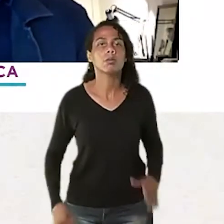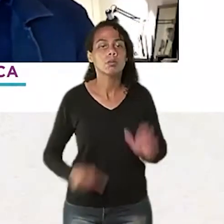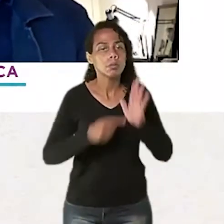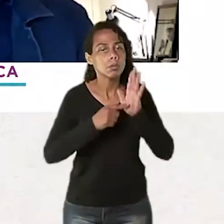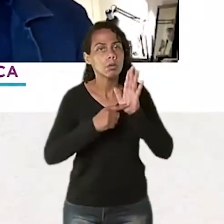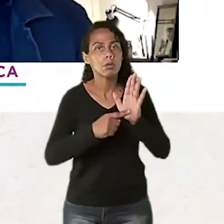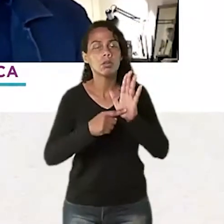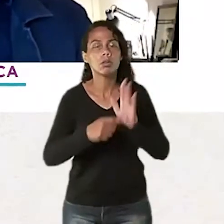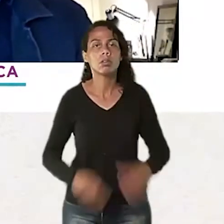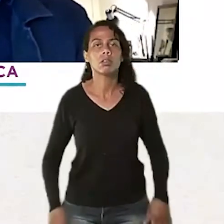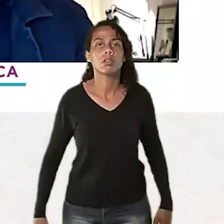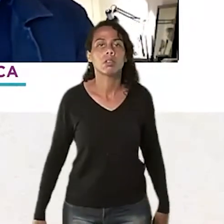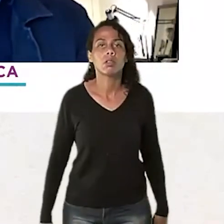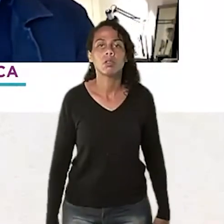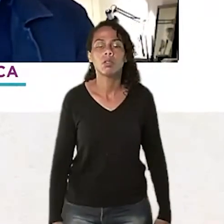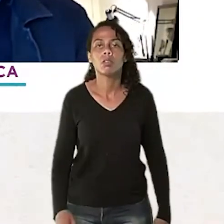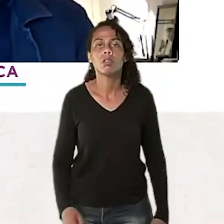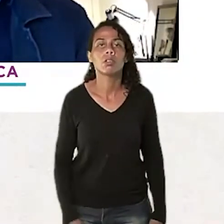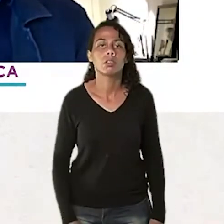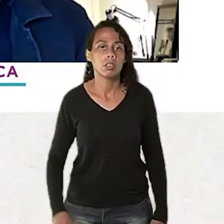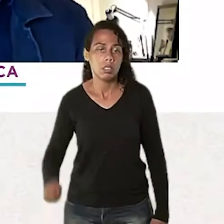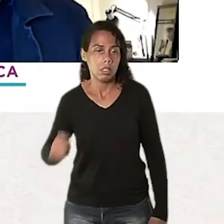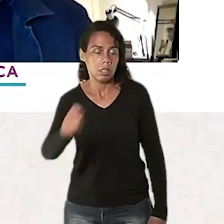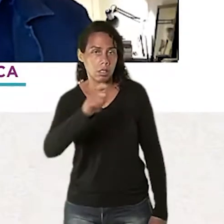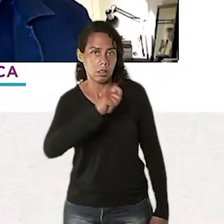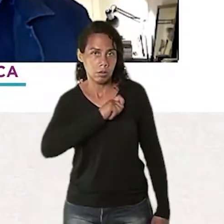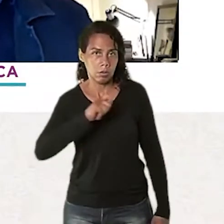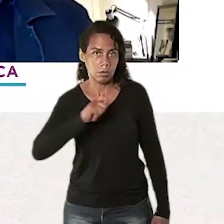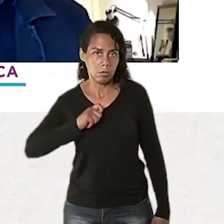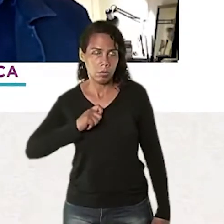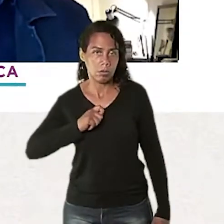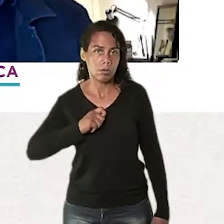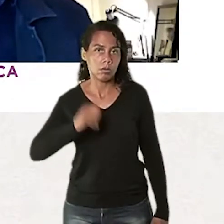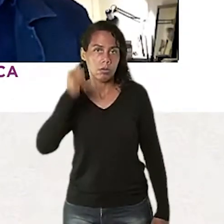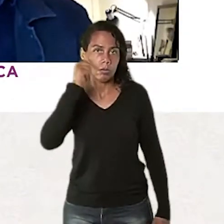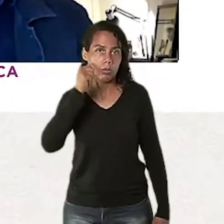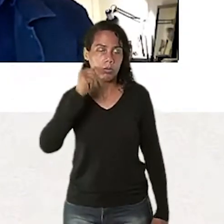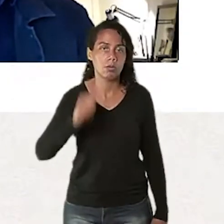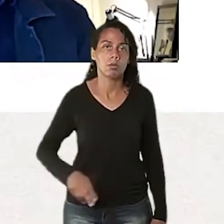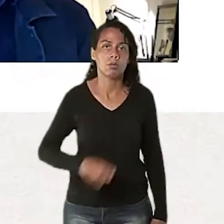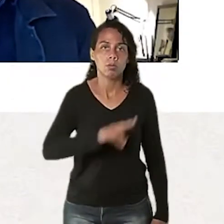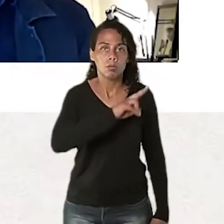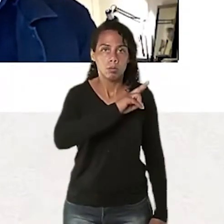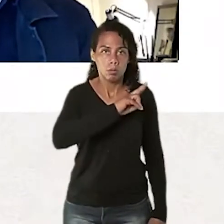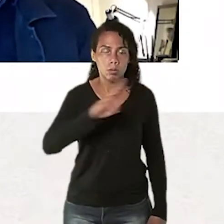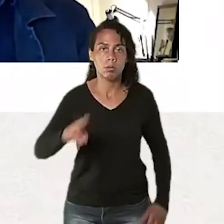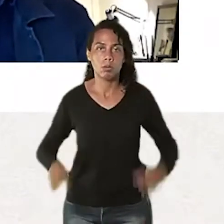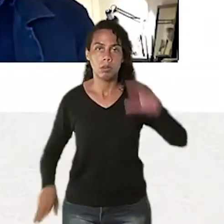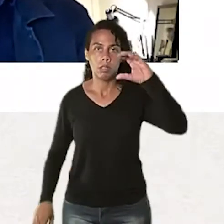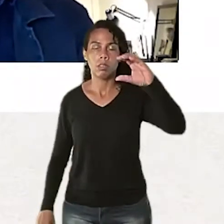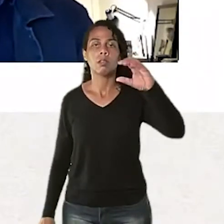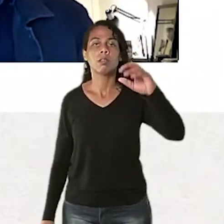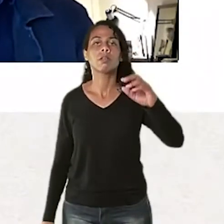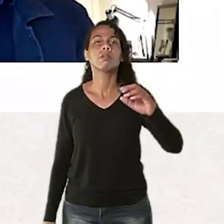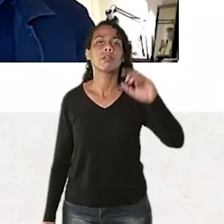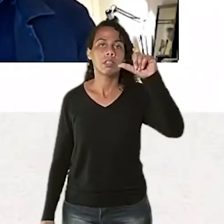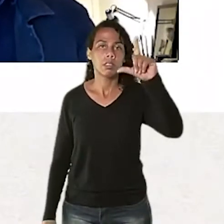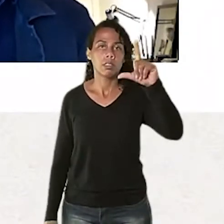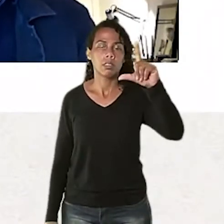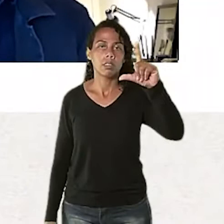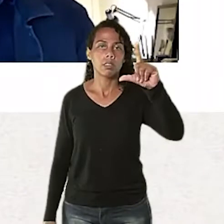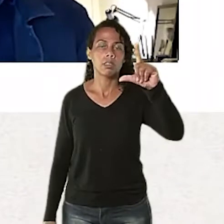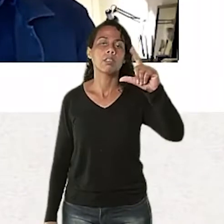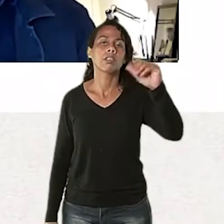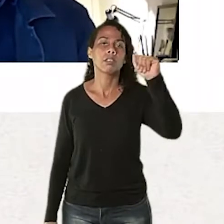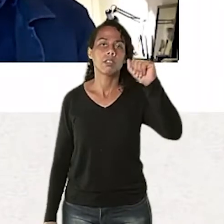né? A Clarice Lispector não vendia tanto livro, né? O Manuel Bandeira não vendia tanto livro, o próprio Drummond, eles viraram cronistas.